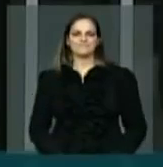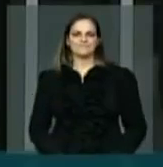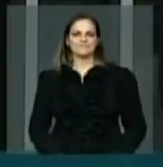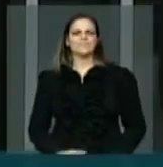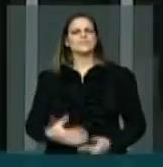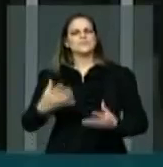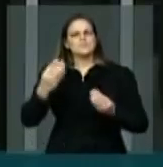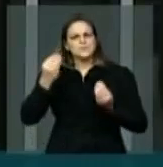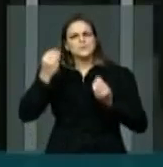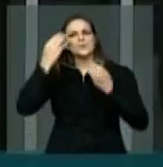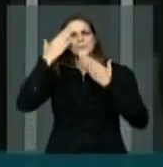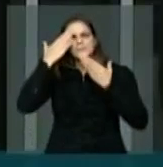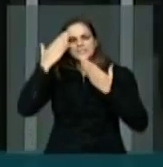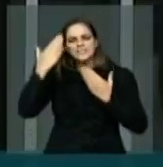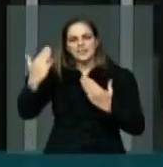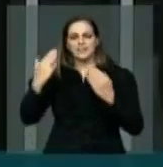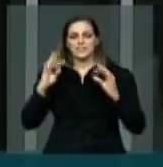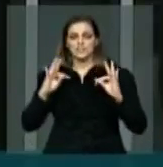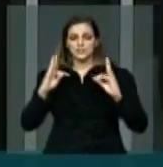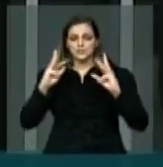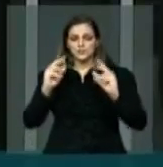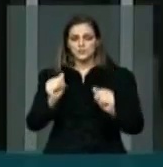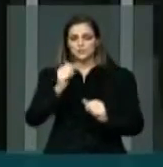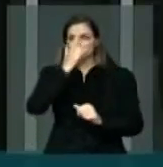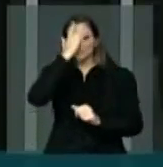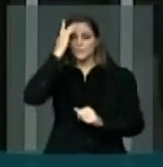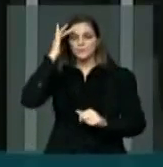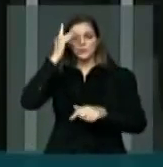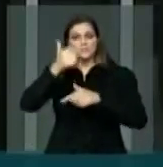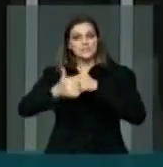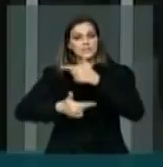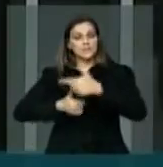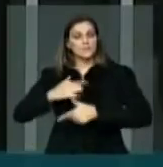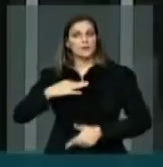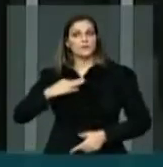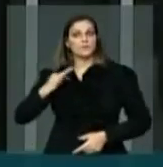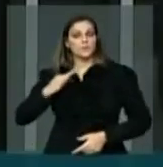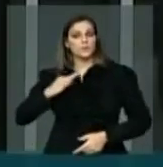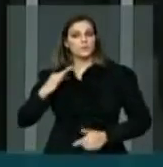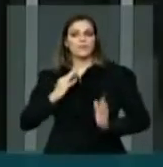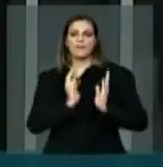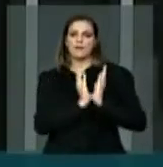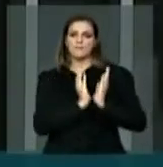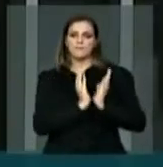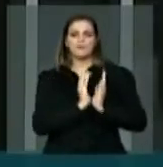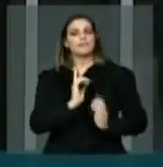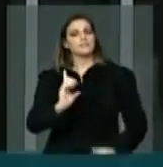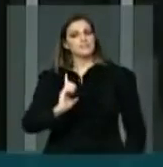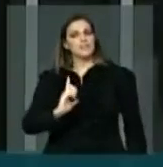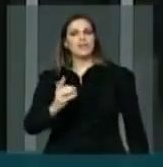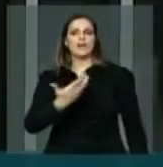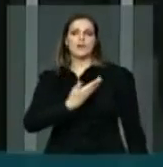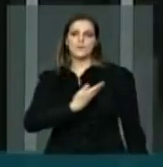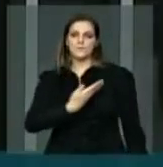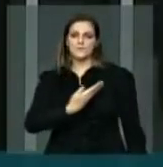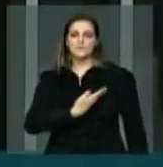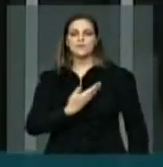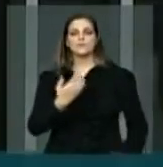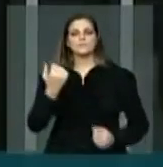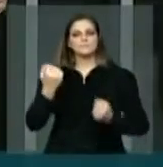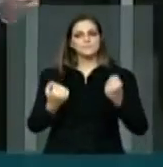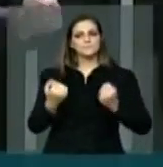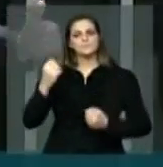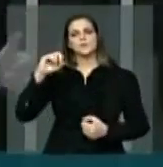muito todos os voluntários das APAES, sejam os amigos que dirigem, sejam aquelas pessoas que